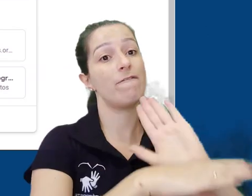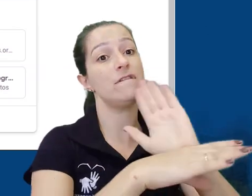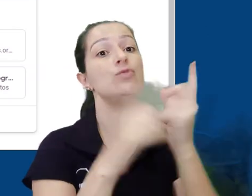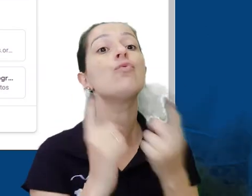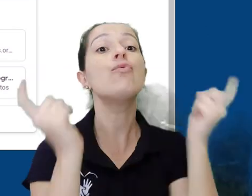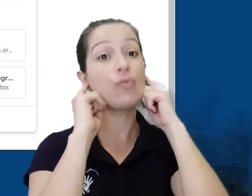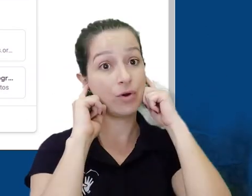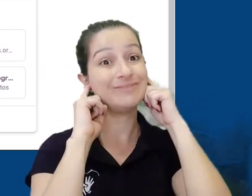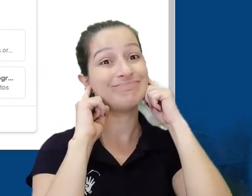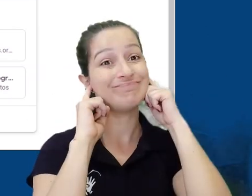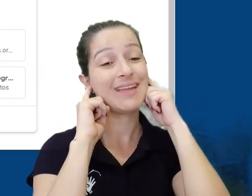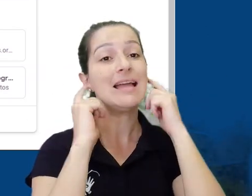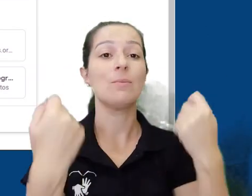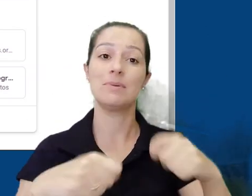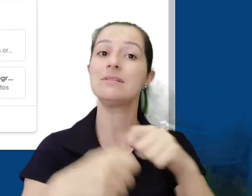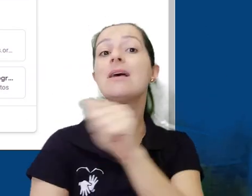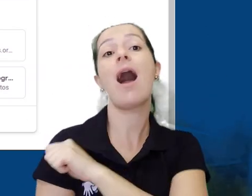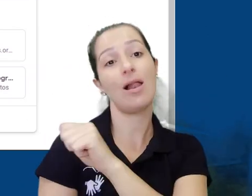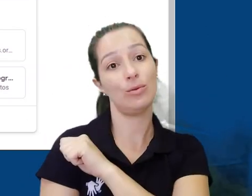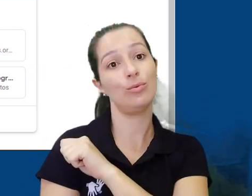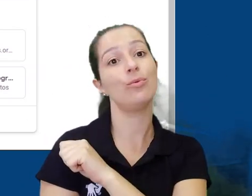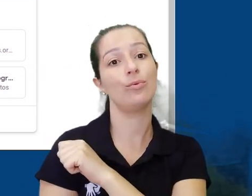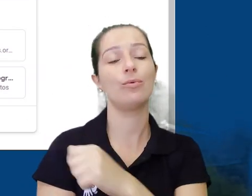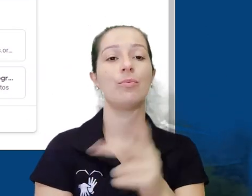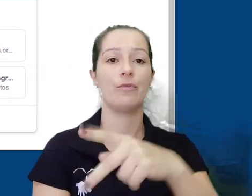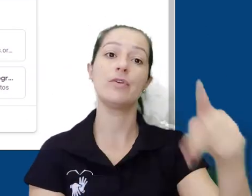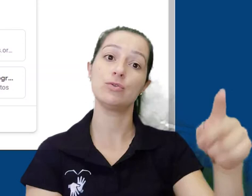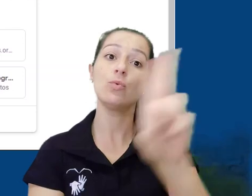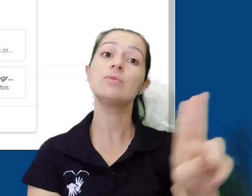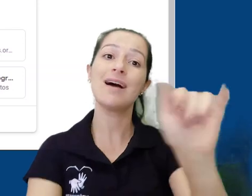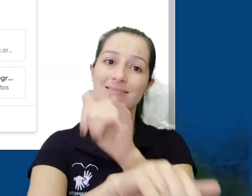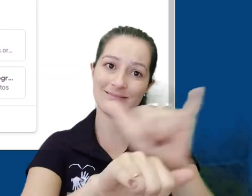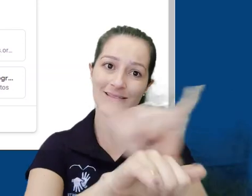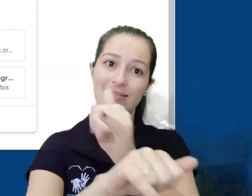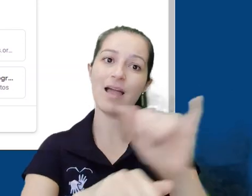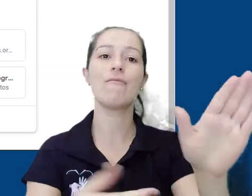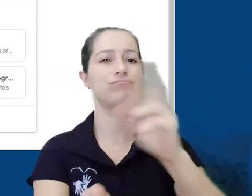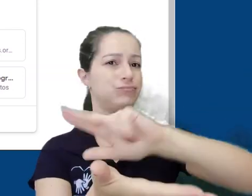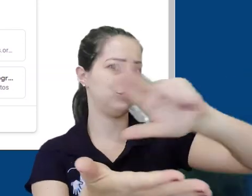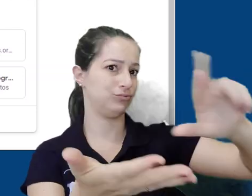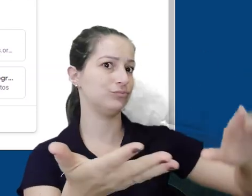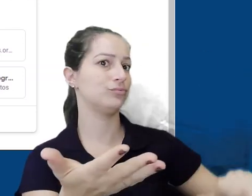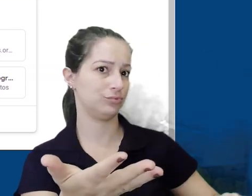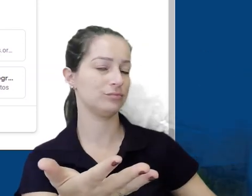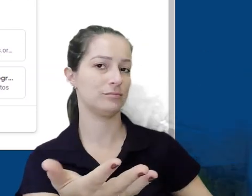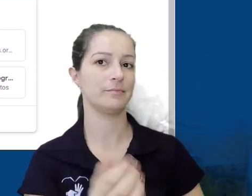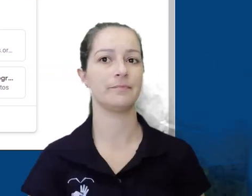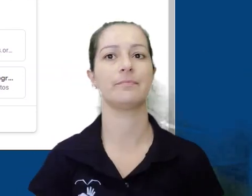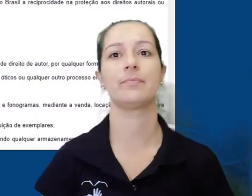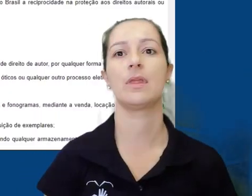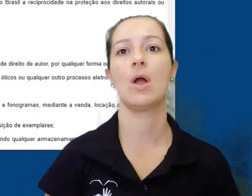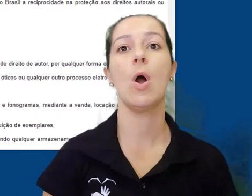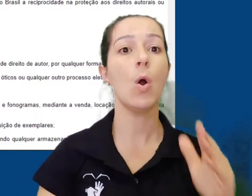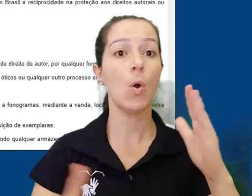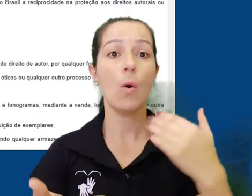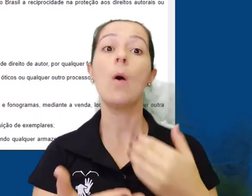neste caso Assistindo um vídeo de fone de ouvido seria melhor Além disso é importante ficarmos atentos aos direitos autorais os materiais disponibilizados segunda lei de